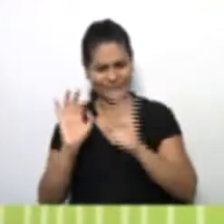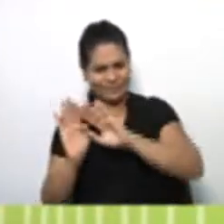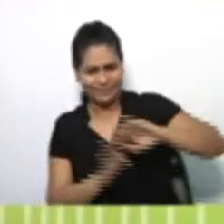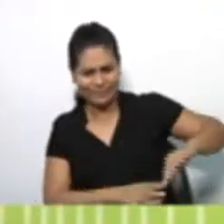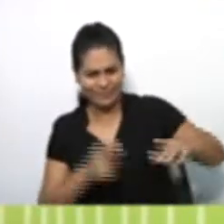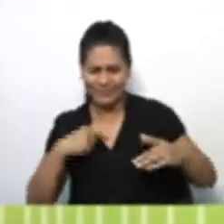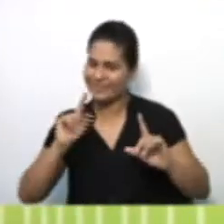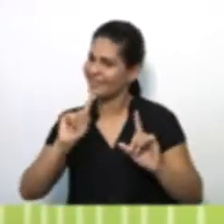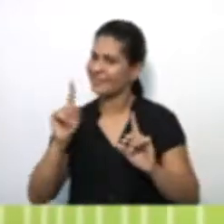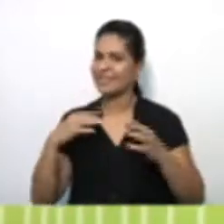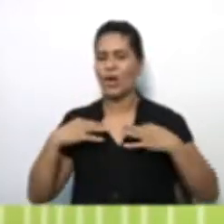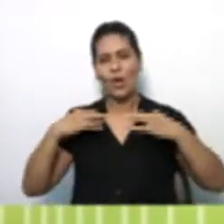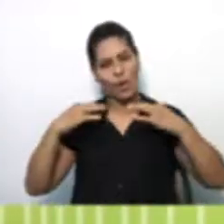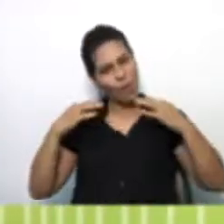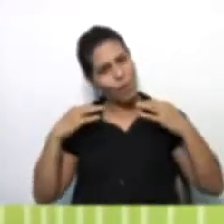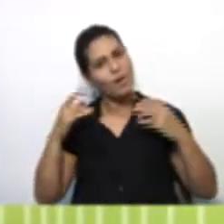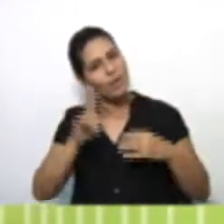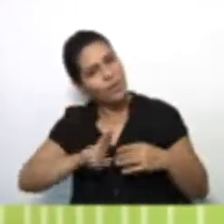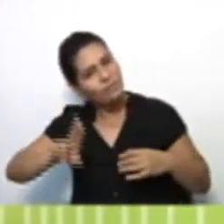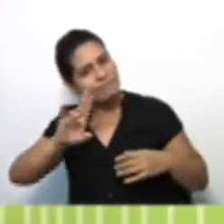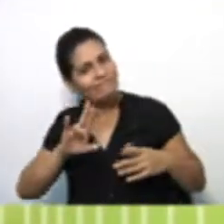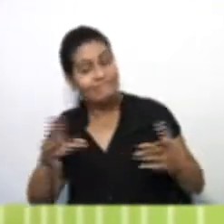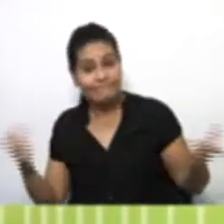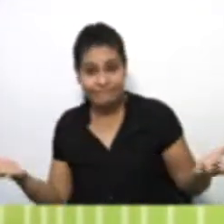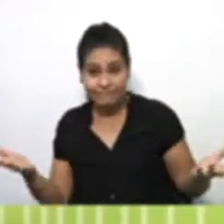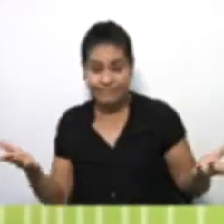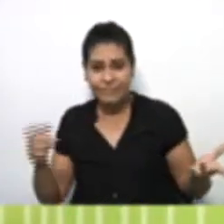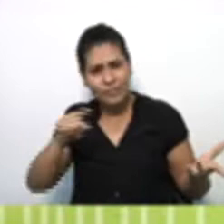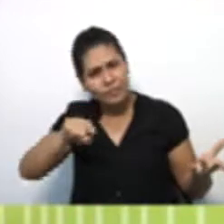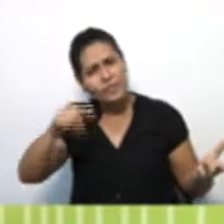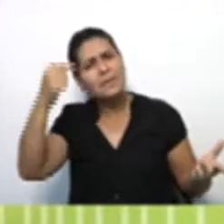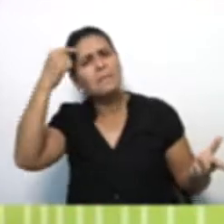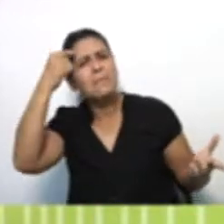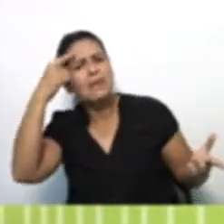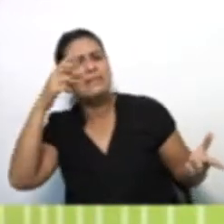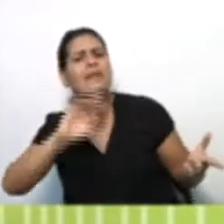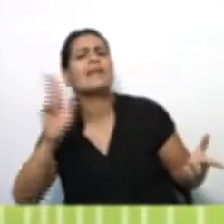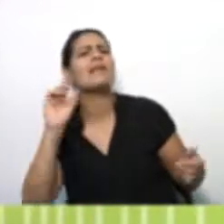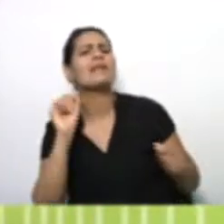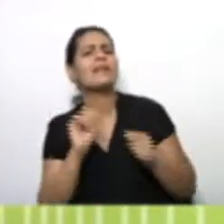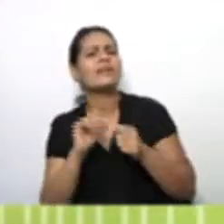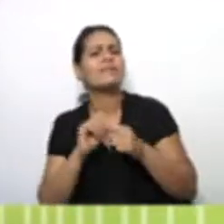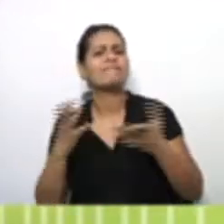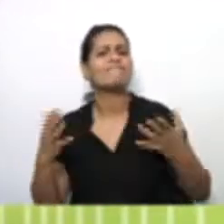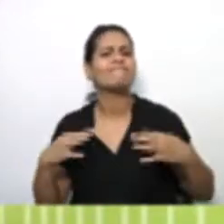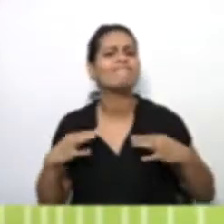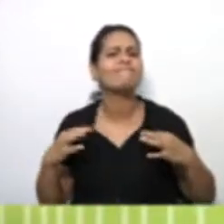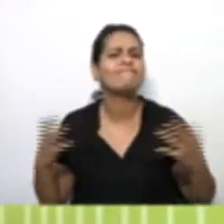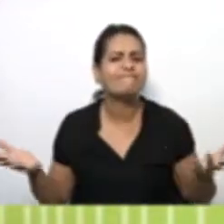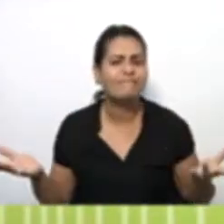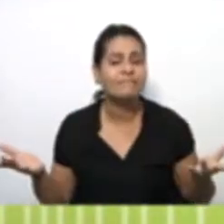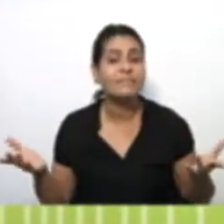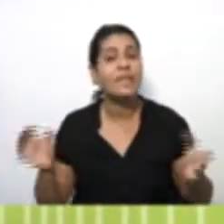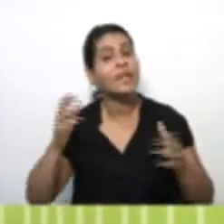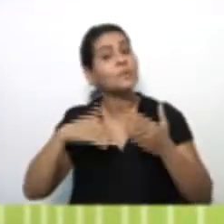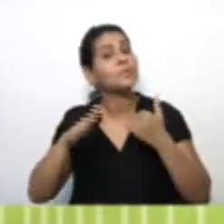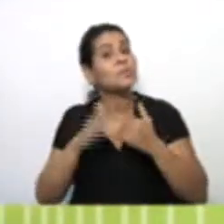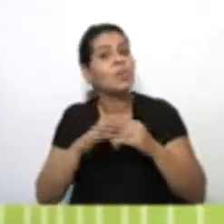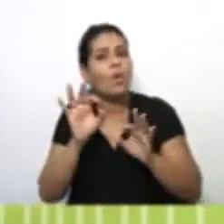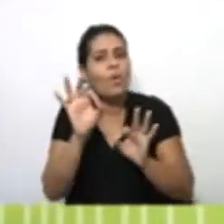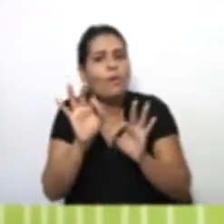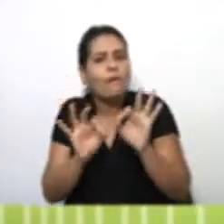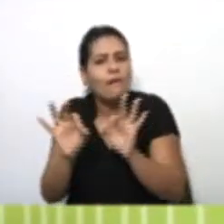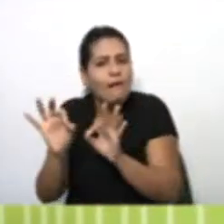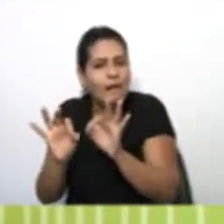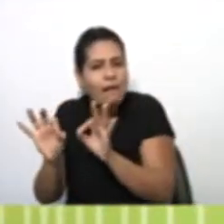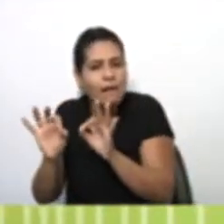Né? Você, com certeza, não sai nu por aí. E você acha que quem é que faz isso para você? São as organizações,